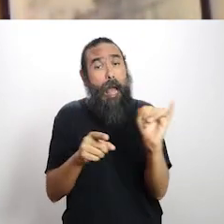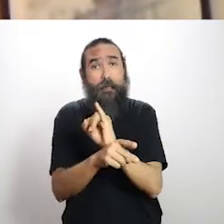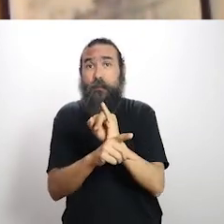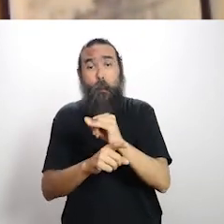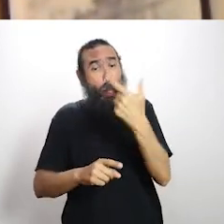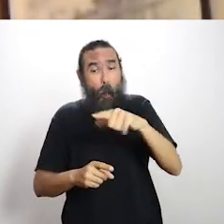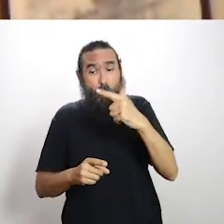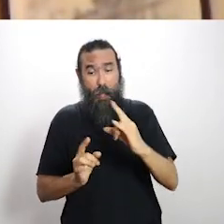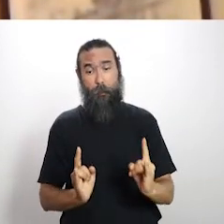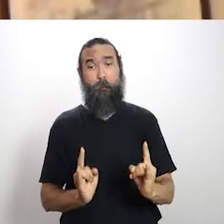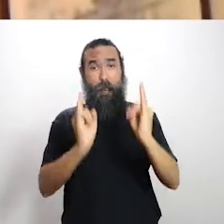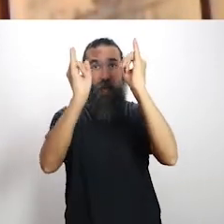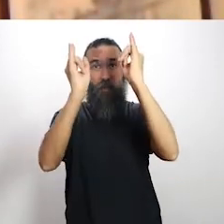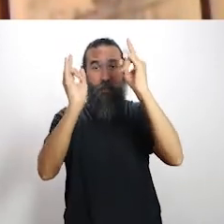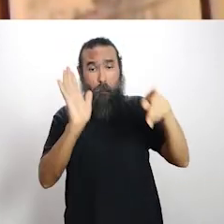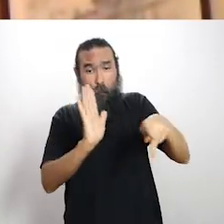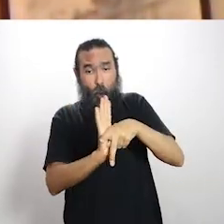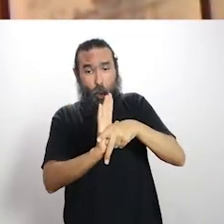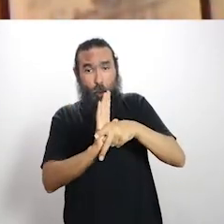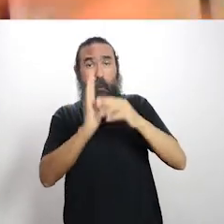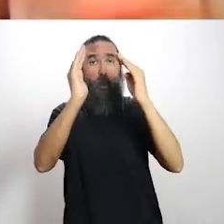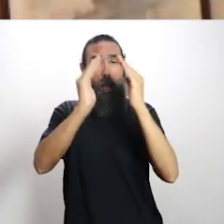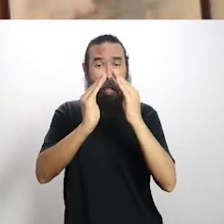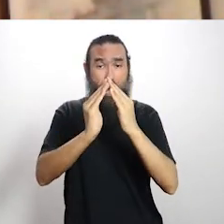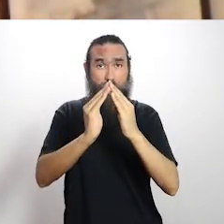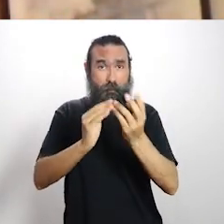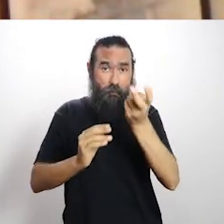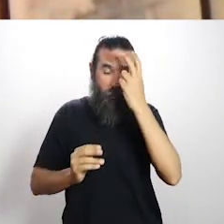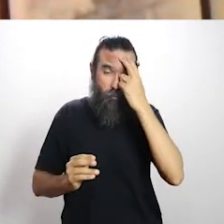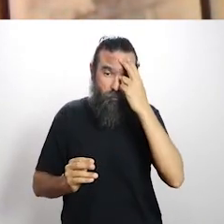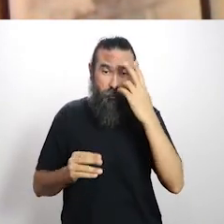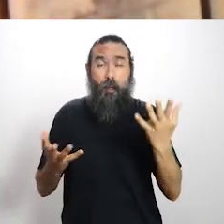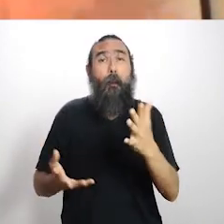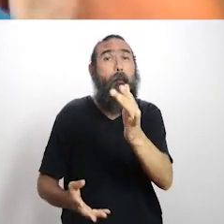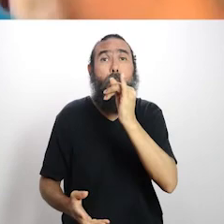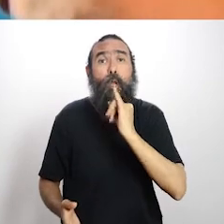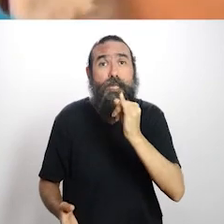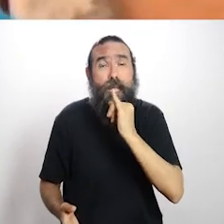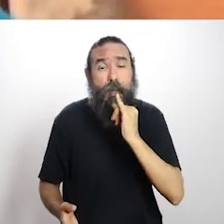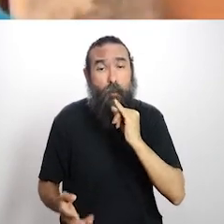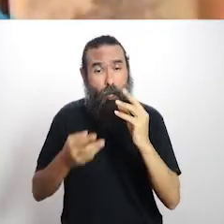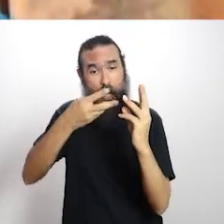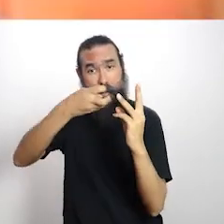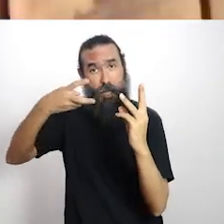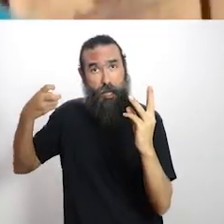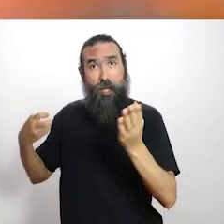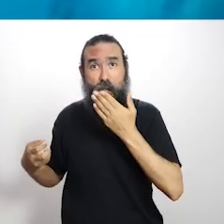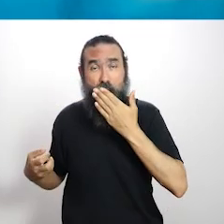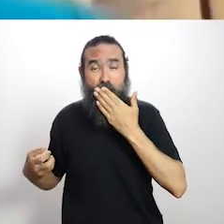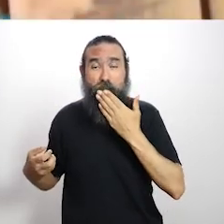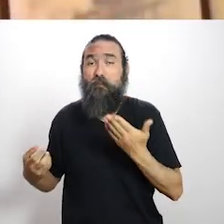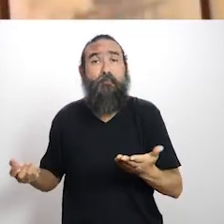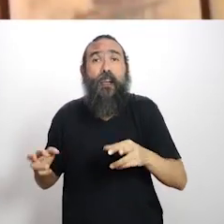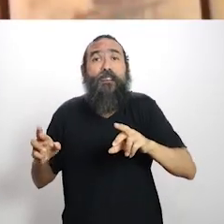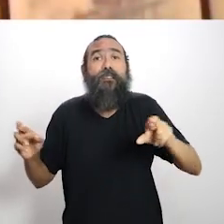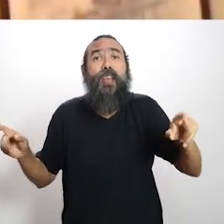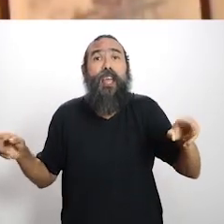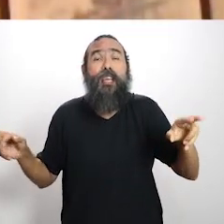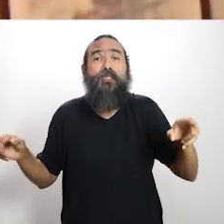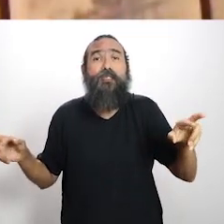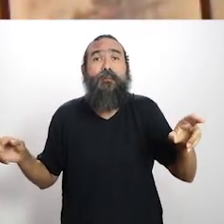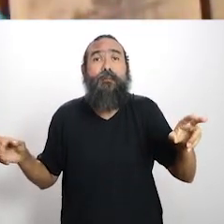dedicada à população então está tudo imbricado não é um prédio um teatro é o conjunto